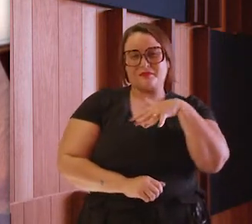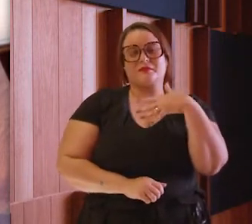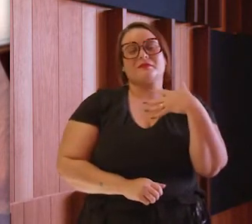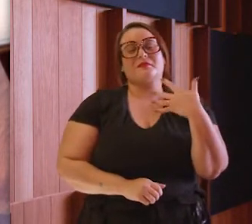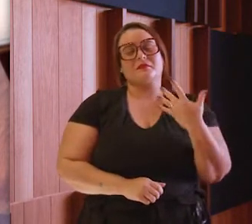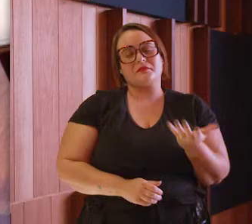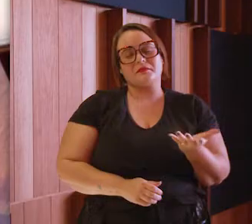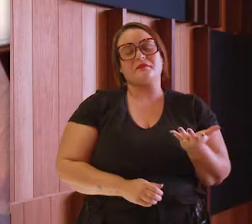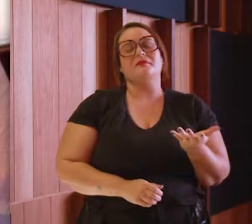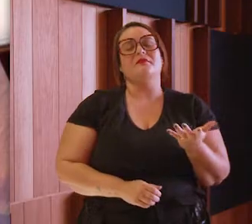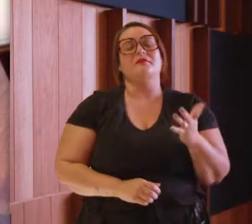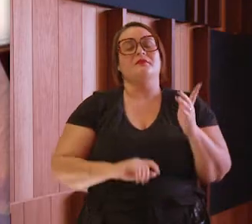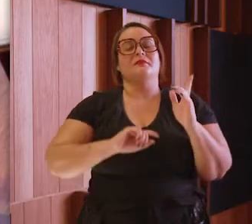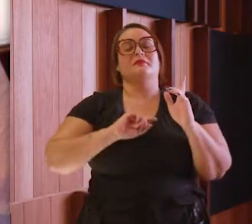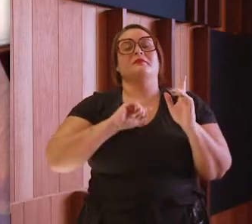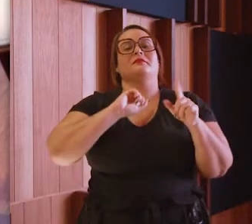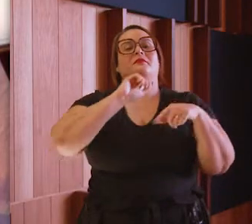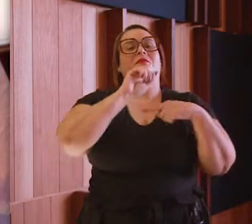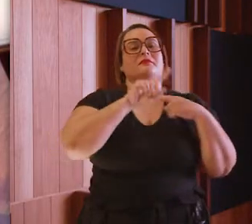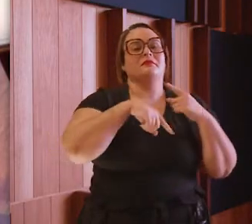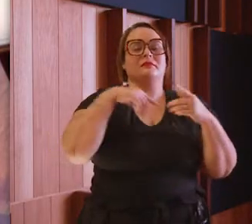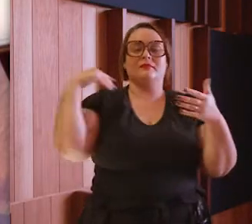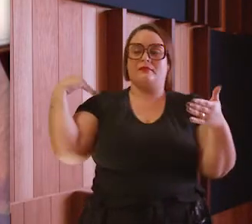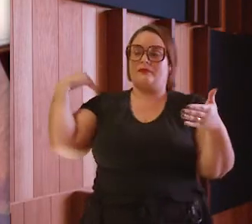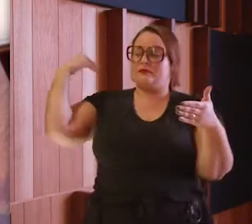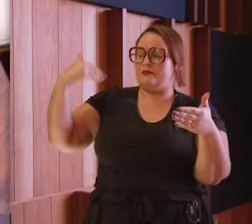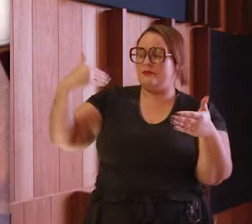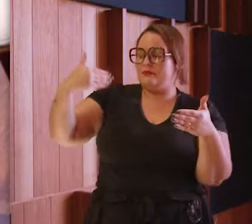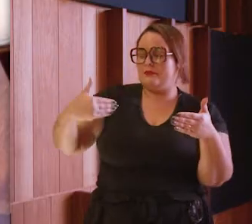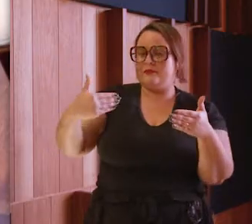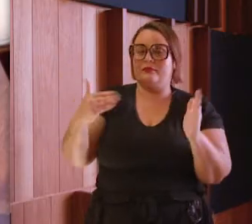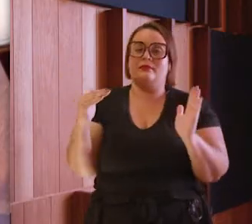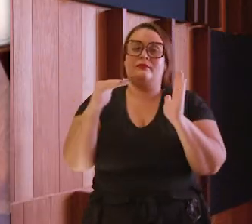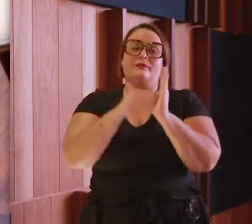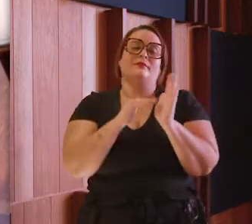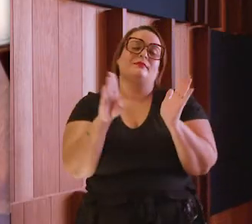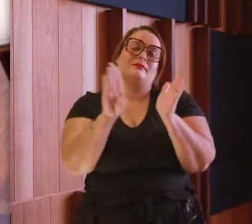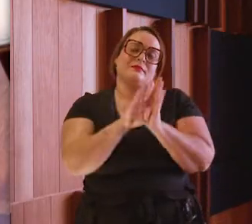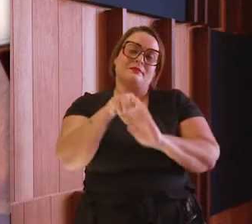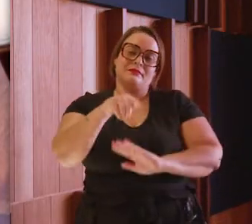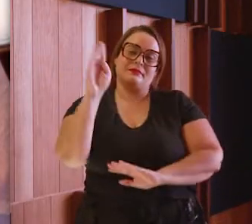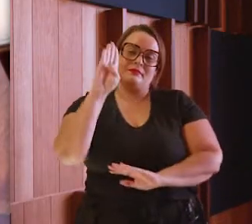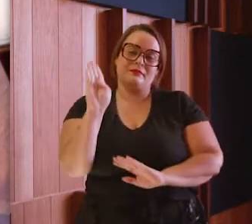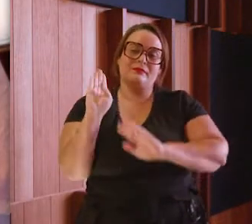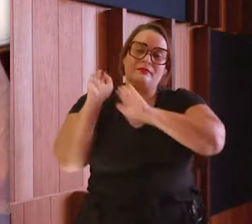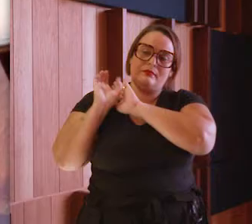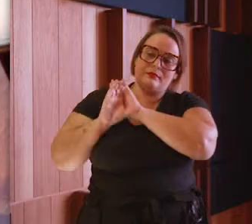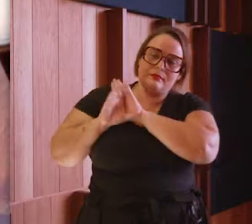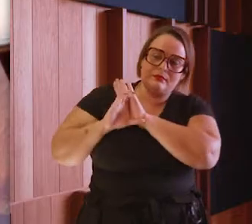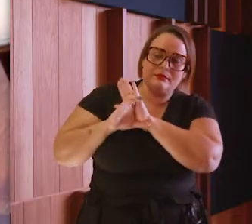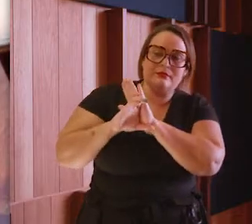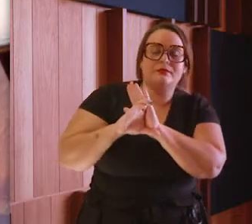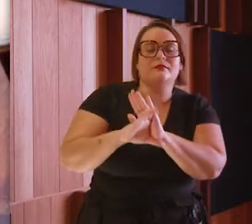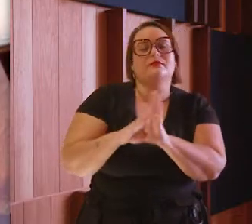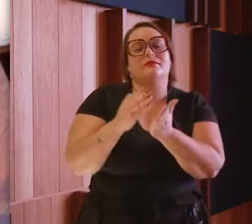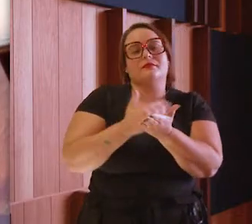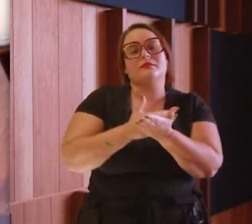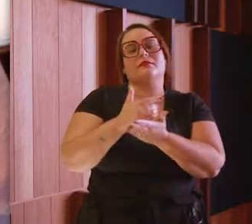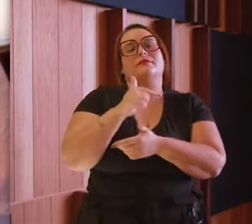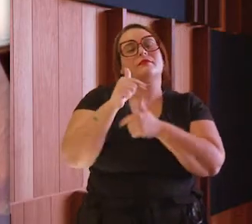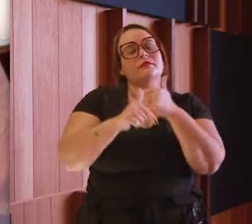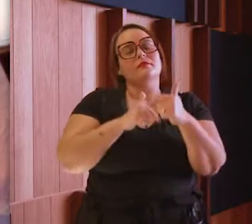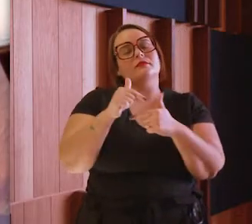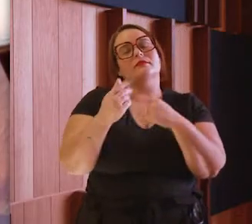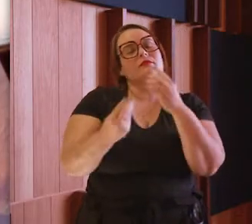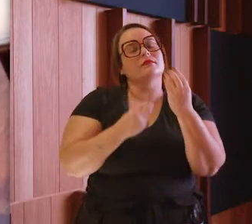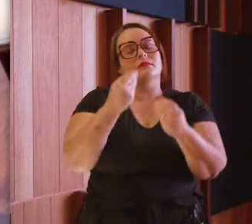aterriza no Brasil com todos esses conceitos e passa a trabalhar como tudo isso tende